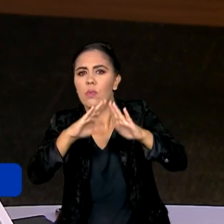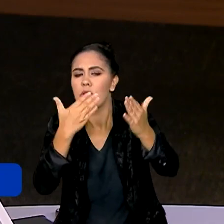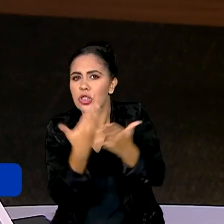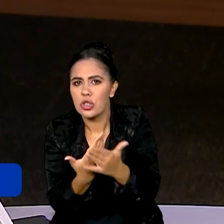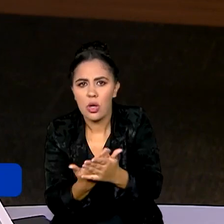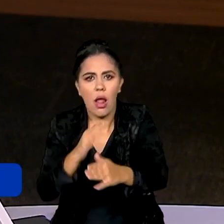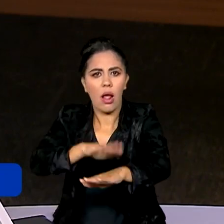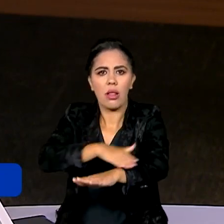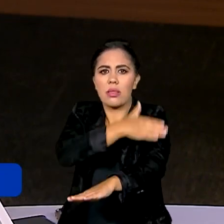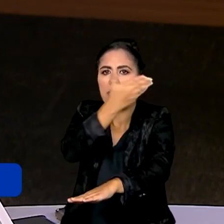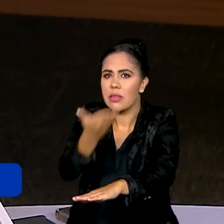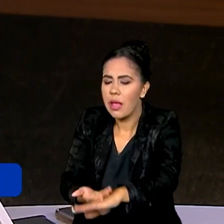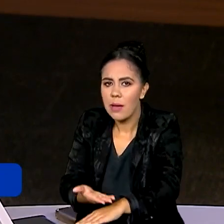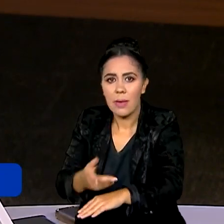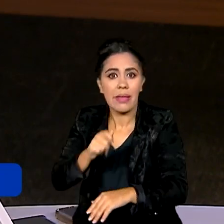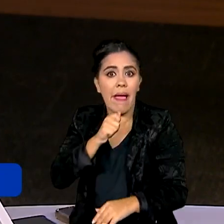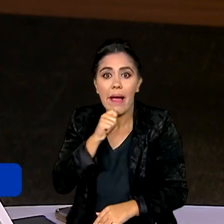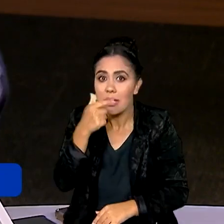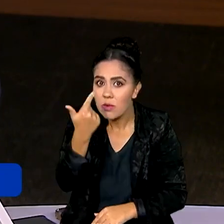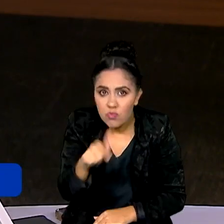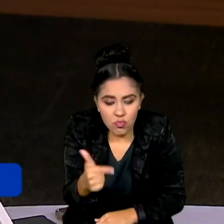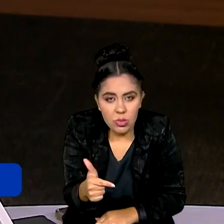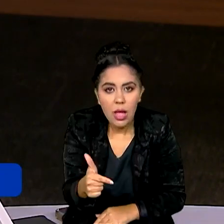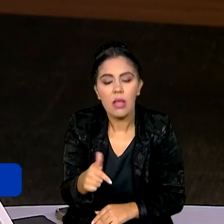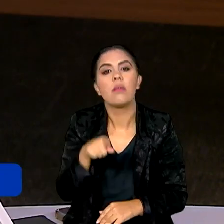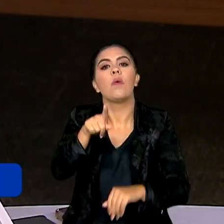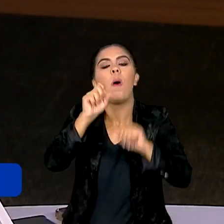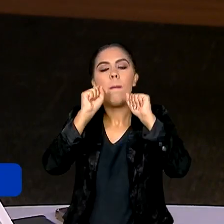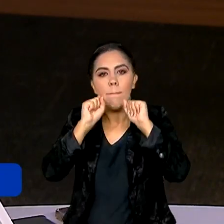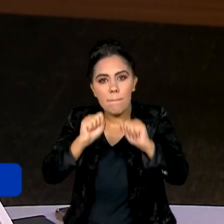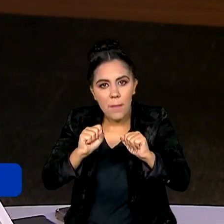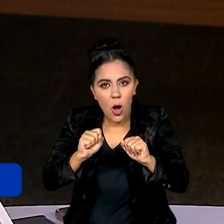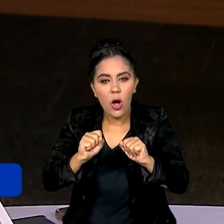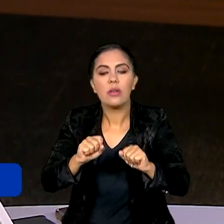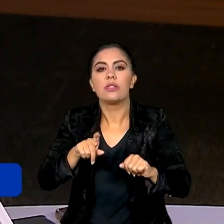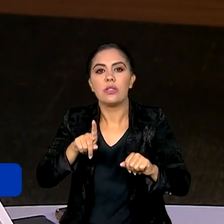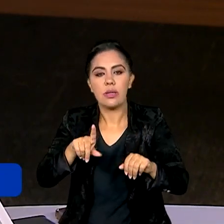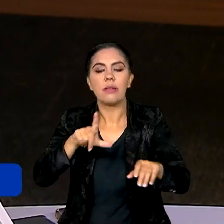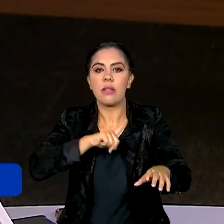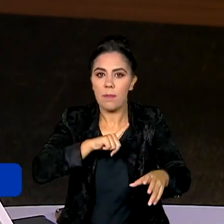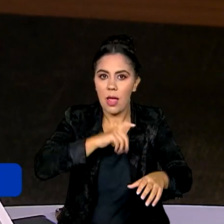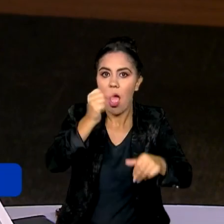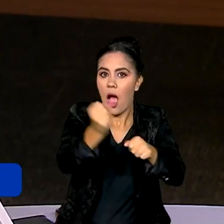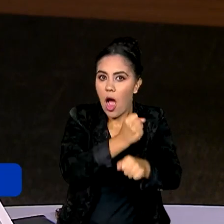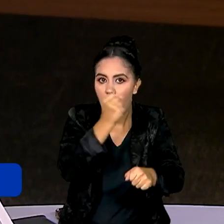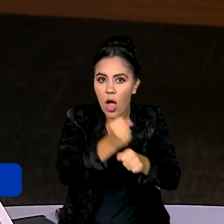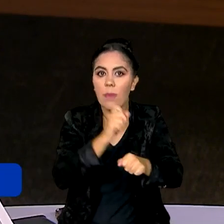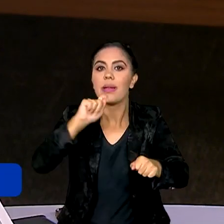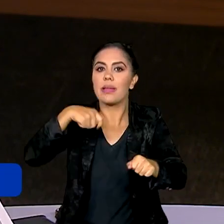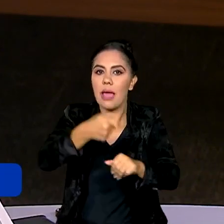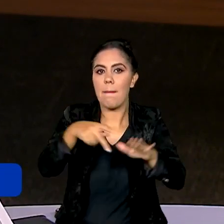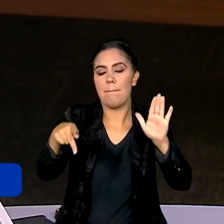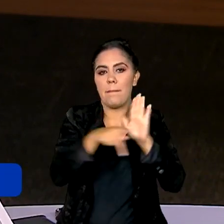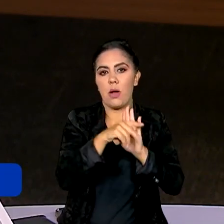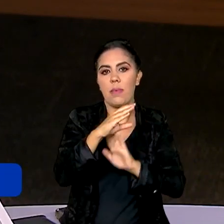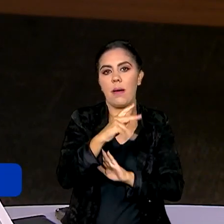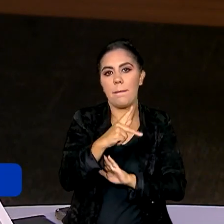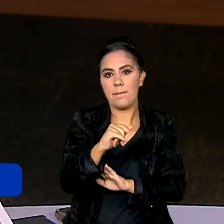uma policlínica e ainda não foi atendida, ela pode ser atendida, a obra será tratada como obra do PAC com